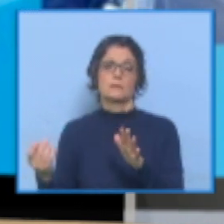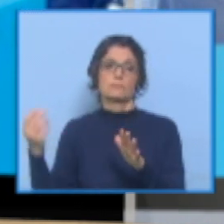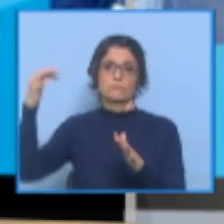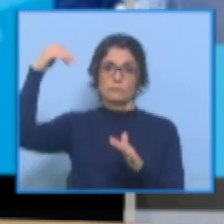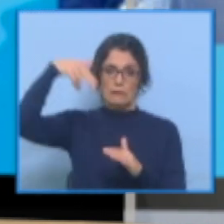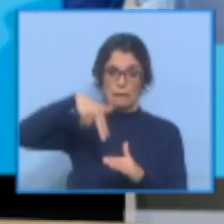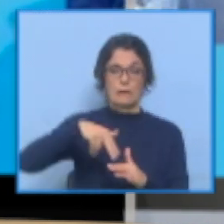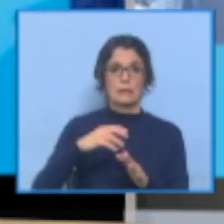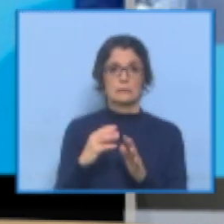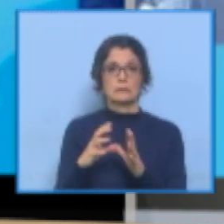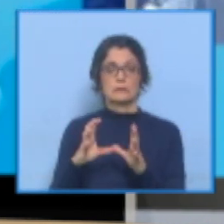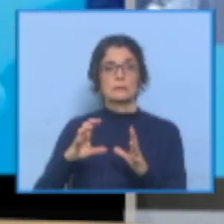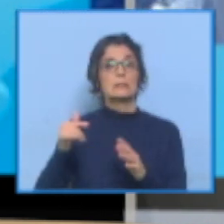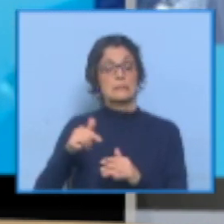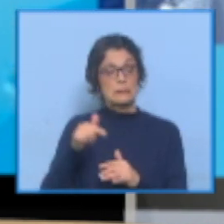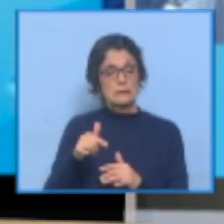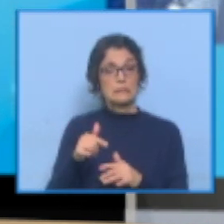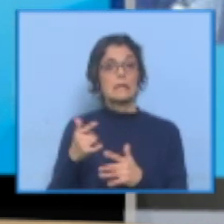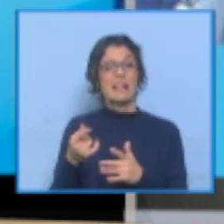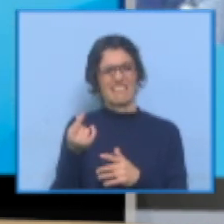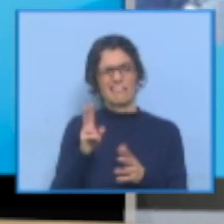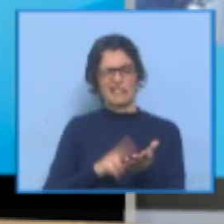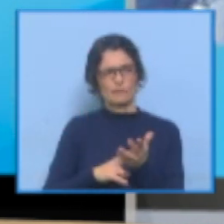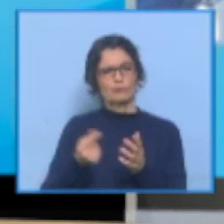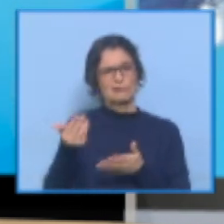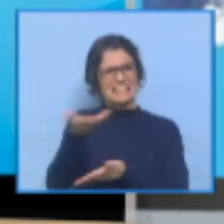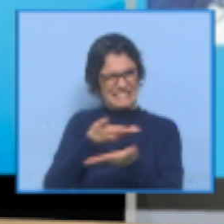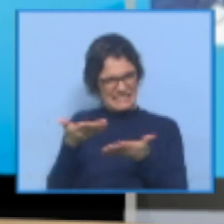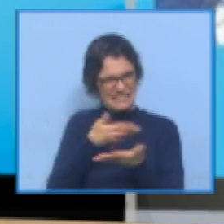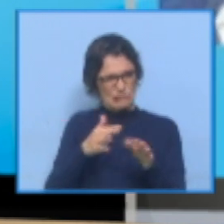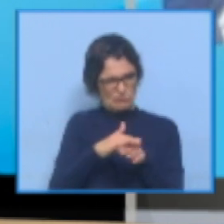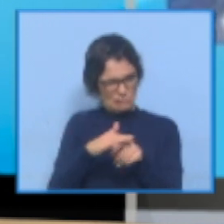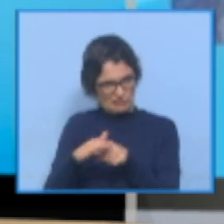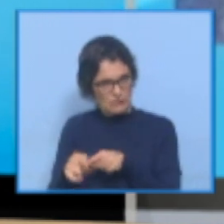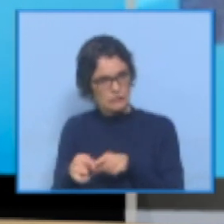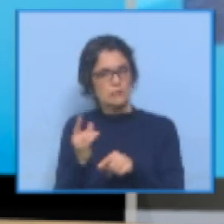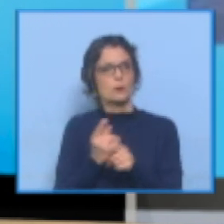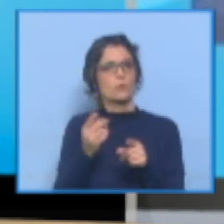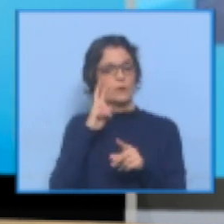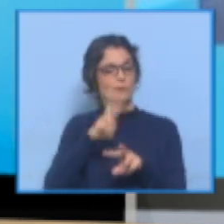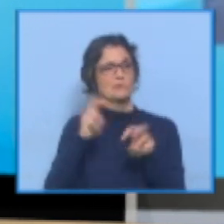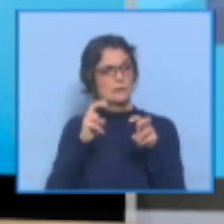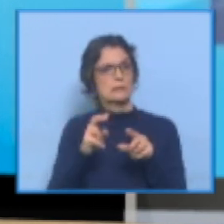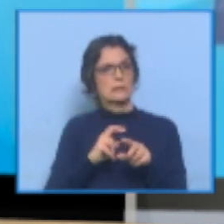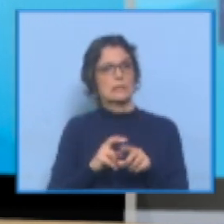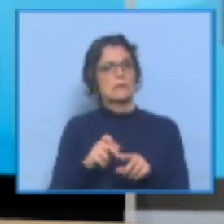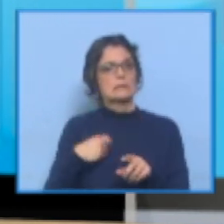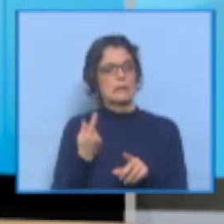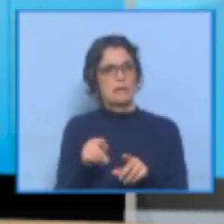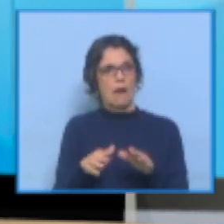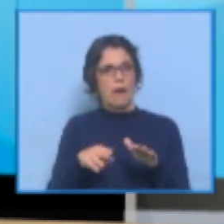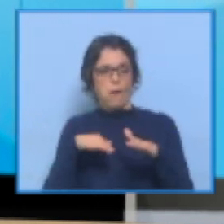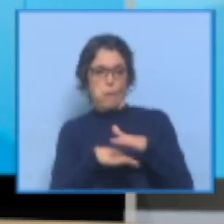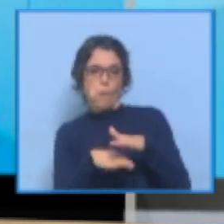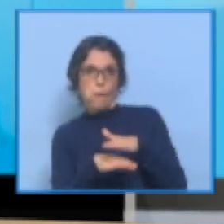de Moçambique, mas também há razões económicas, porque também foi descoberto várias riquezas no subsolo nesta zona de Moçambique e